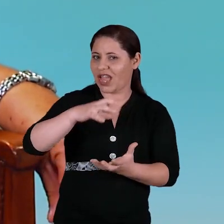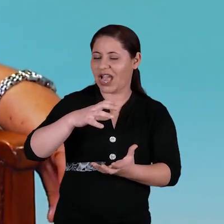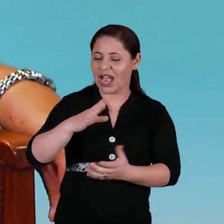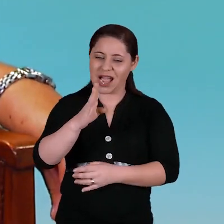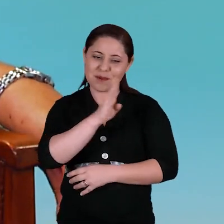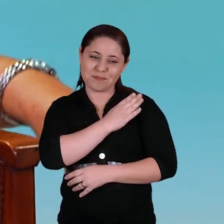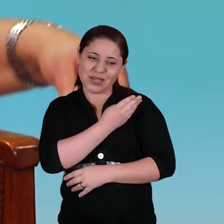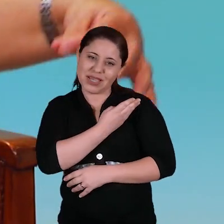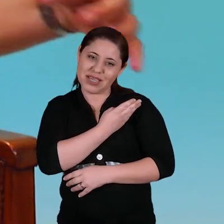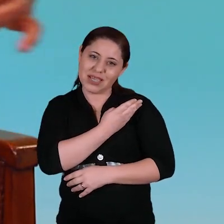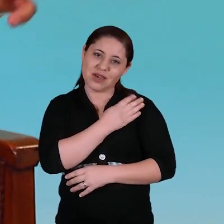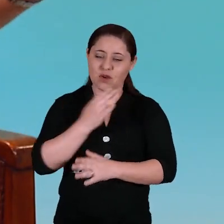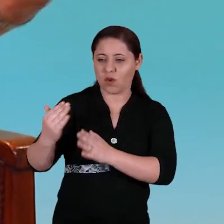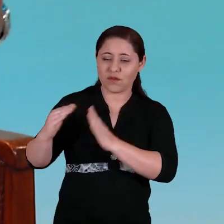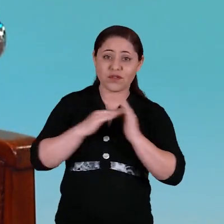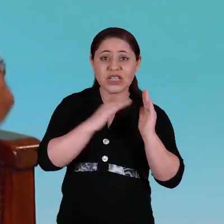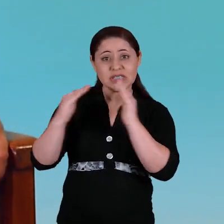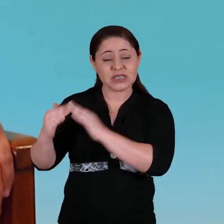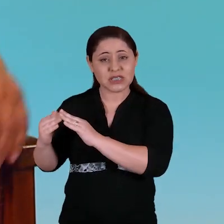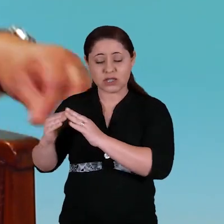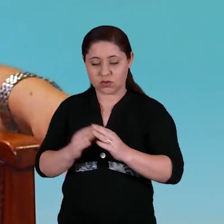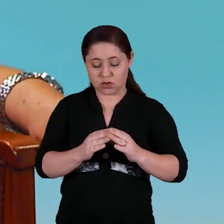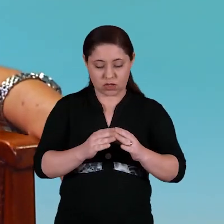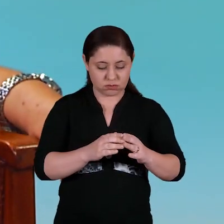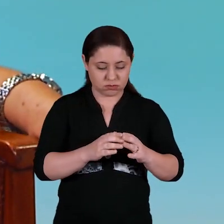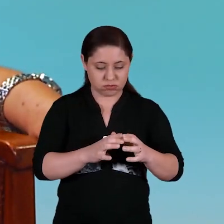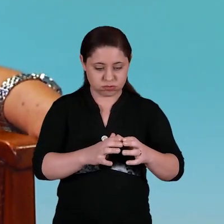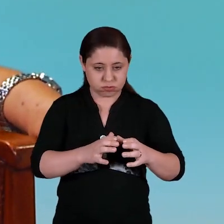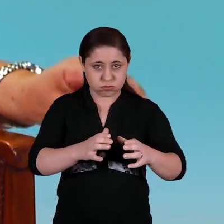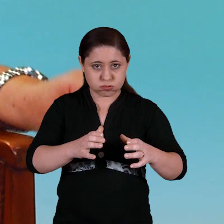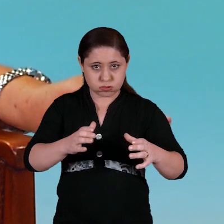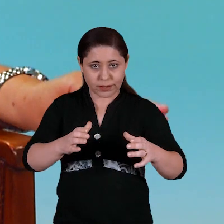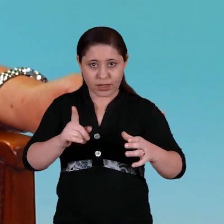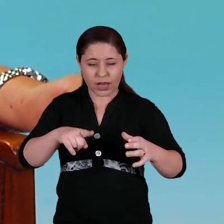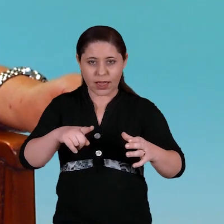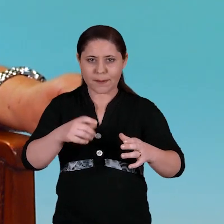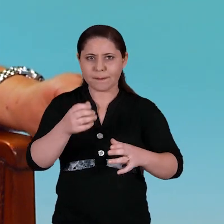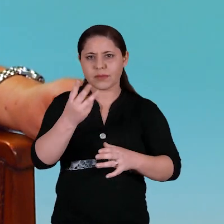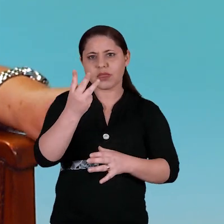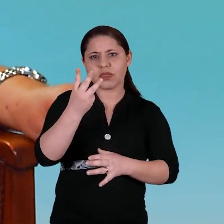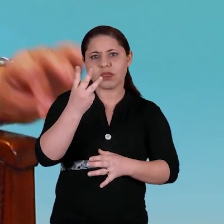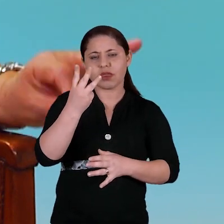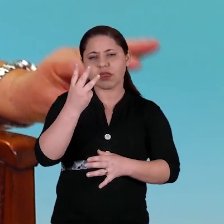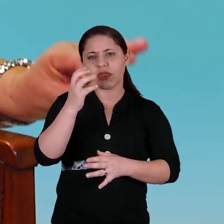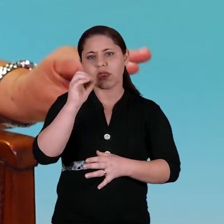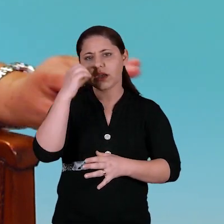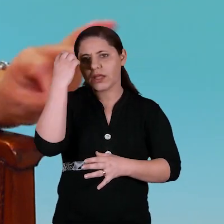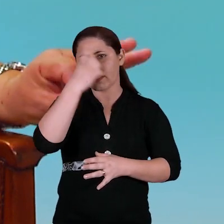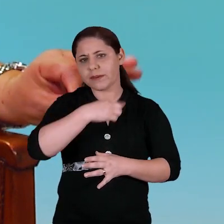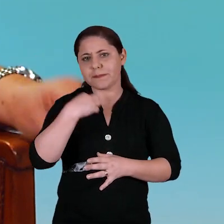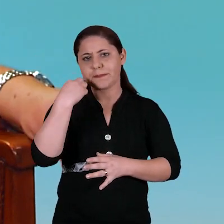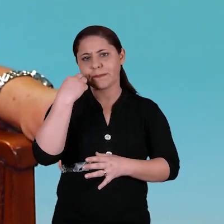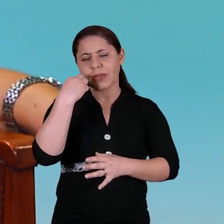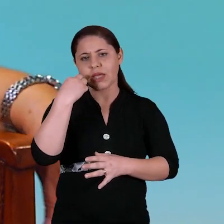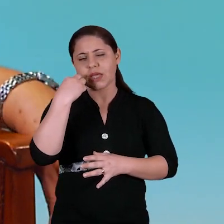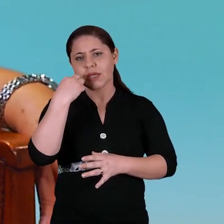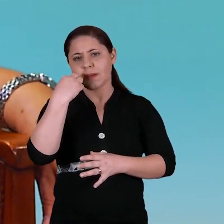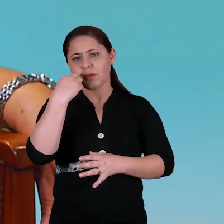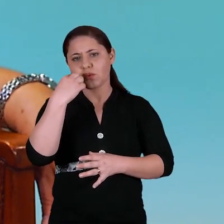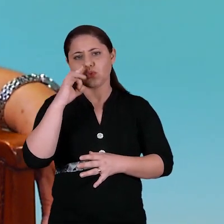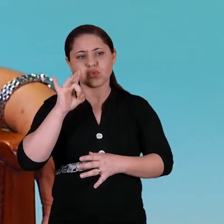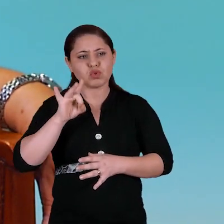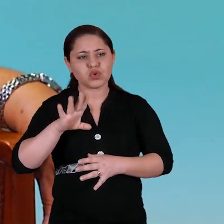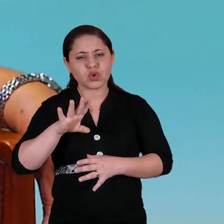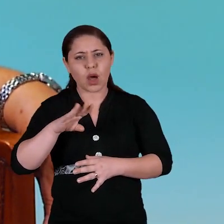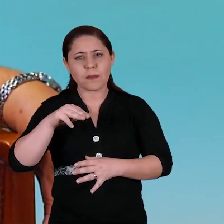a amiga, sabe? E o grupo vai aumentando. Então, são meia hora de capoterapia, de atividade, que passa